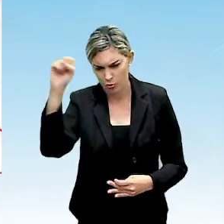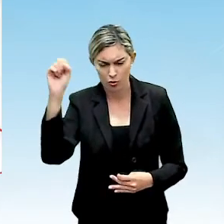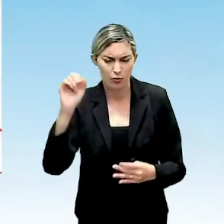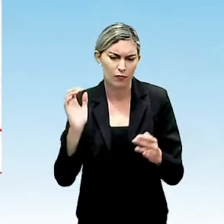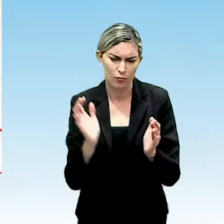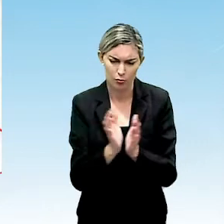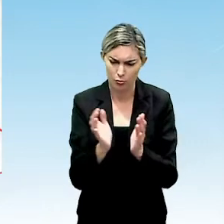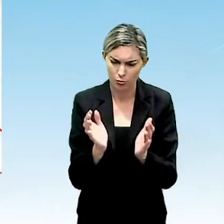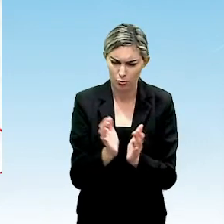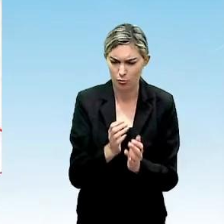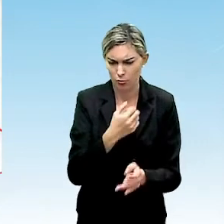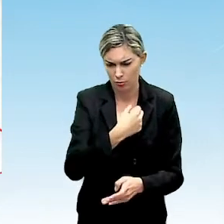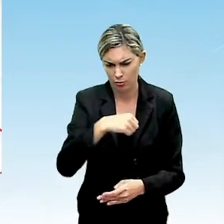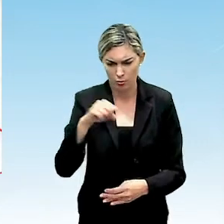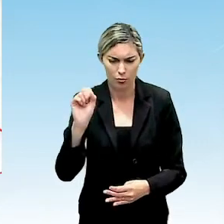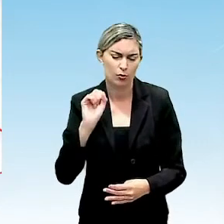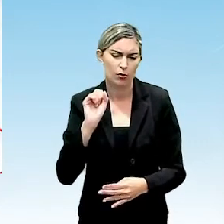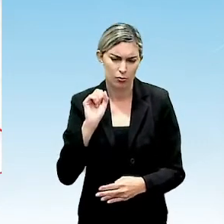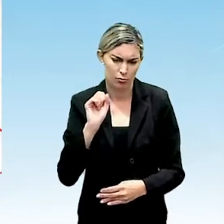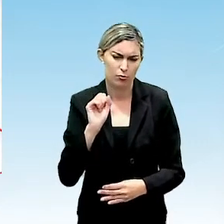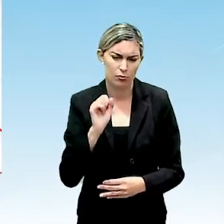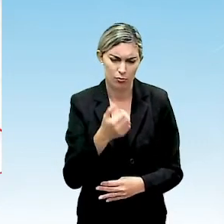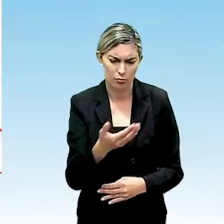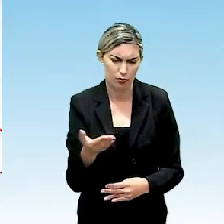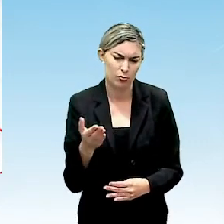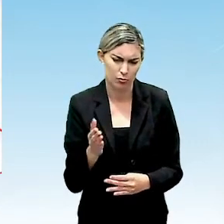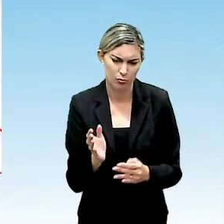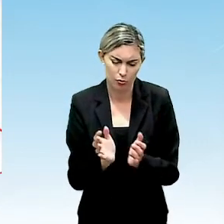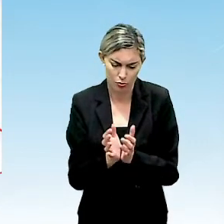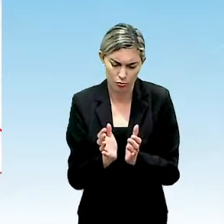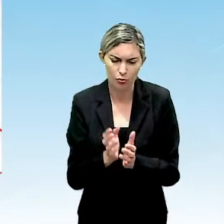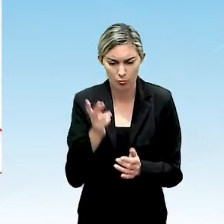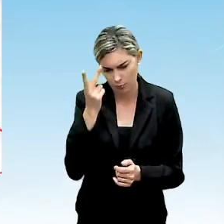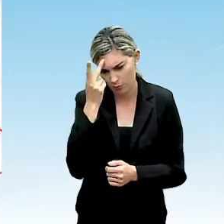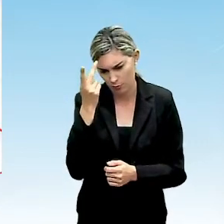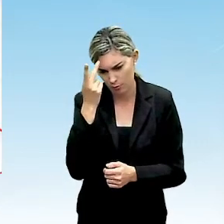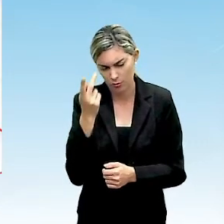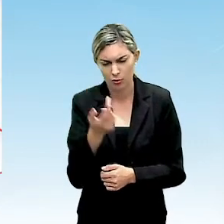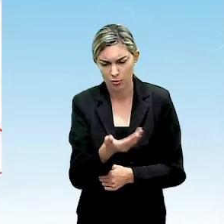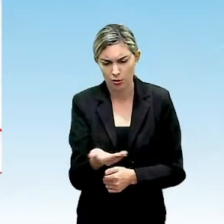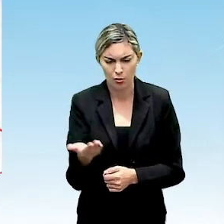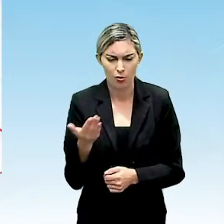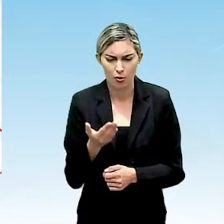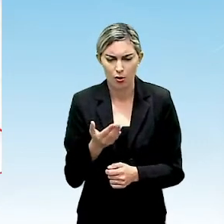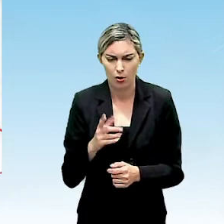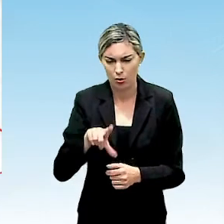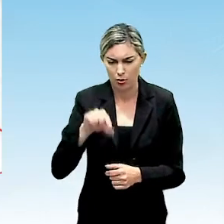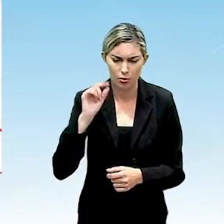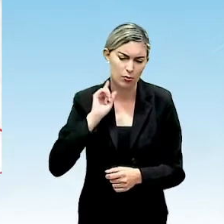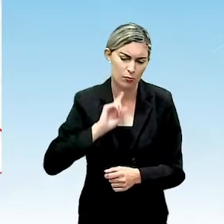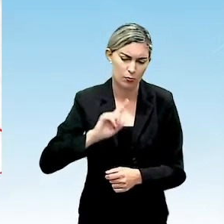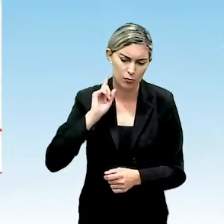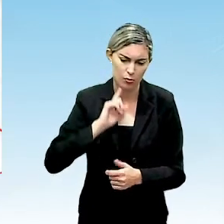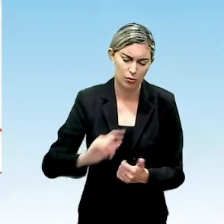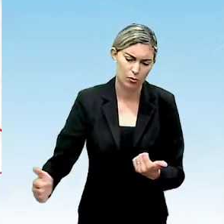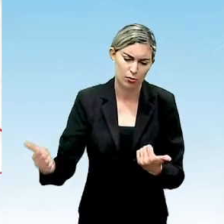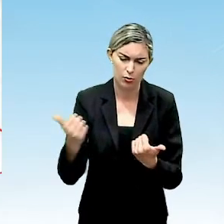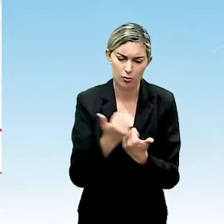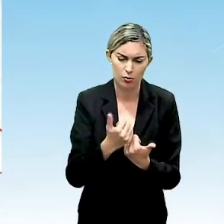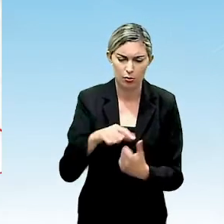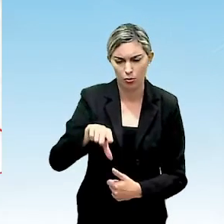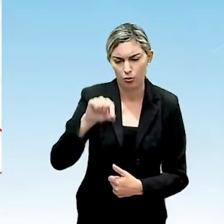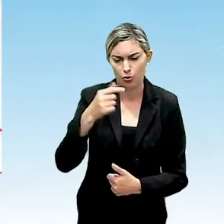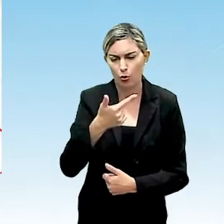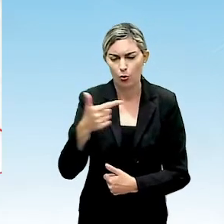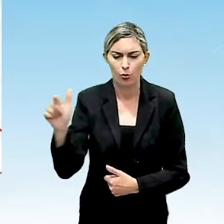grupo, numa tentativa de defender o seu grupinho mesmo, paulista, ao invés de indicar um mineiro à sua sucessão, indicará